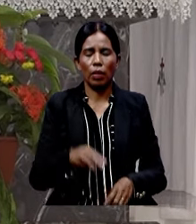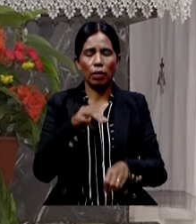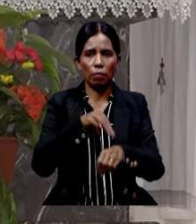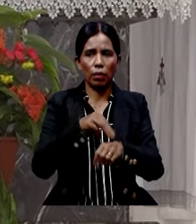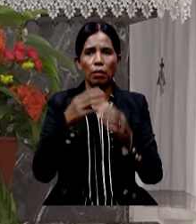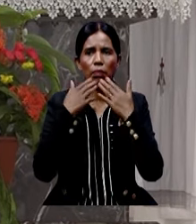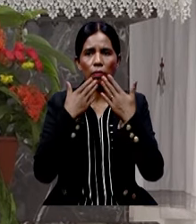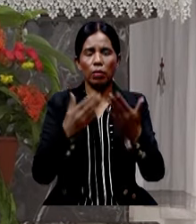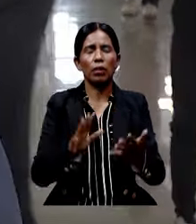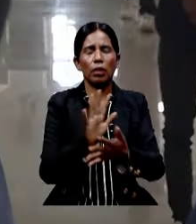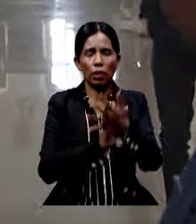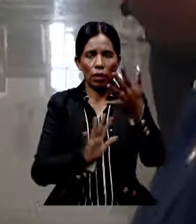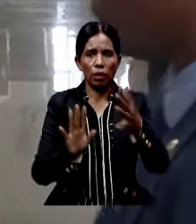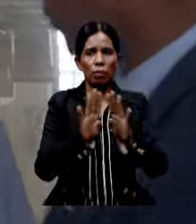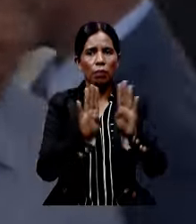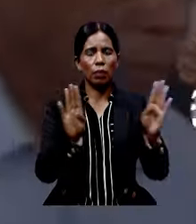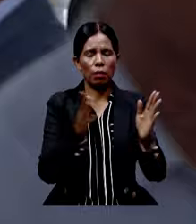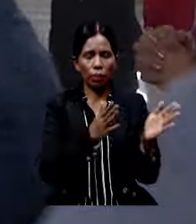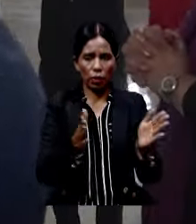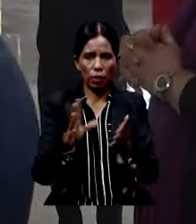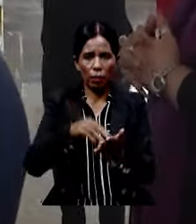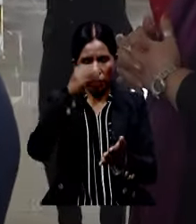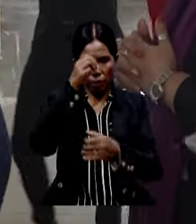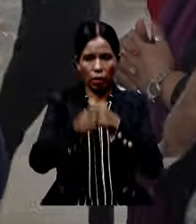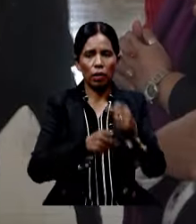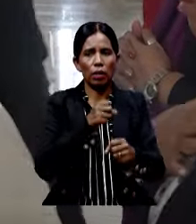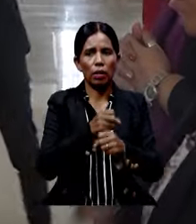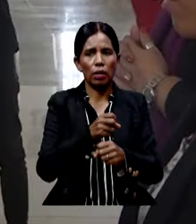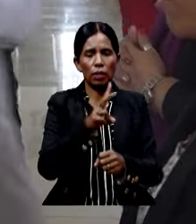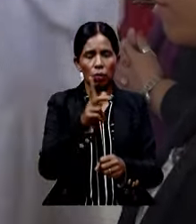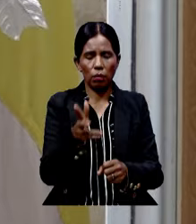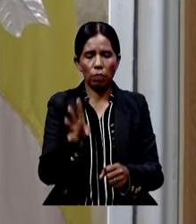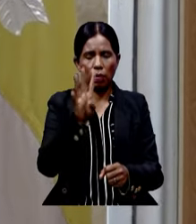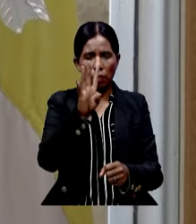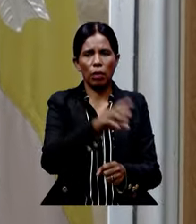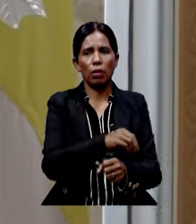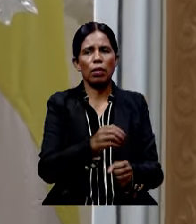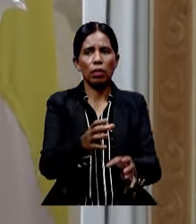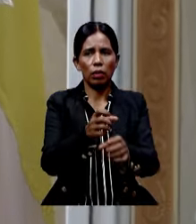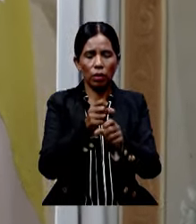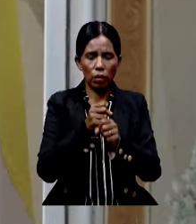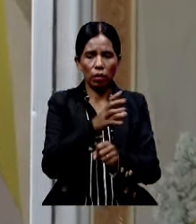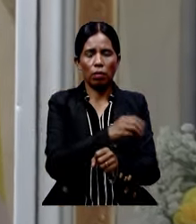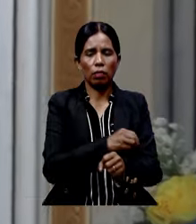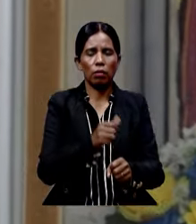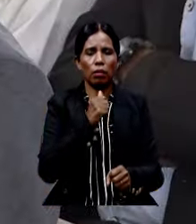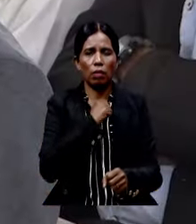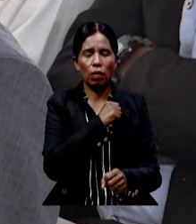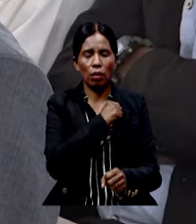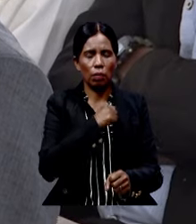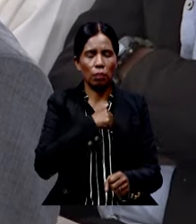Agradecimento ba cerimônia abertura processo aprendizagem ano letivo tina rihun rua ronulu resinhat no simu mahen São João Paulo II